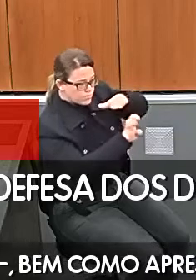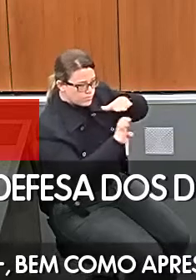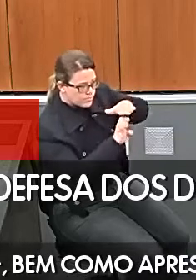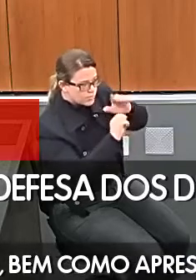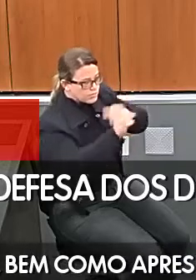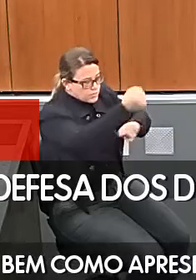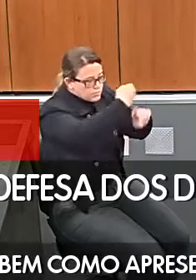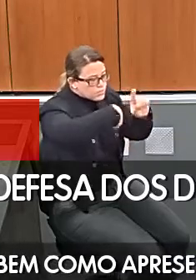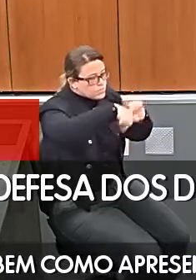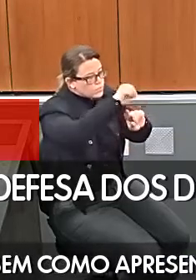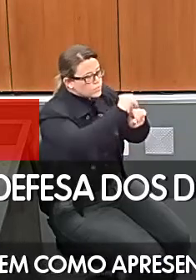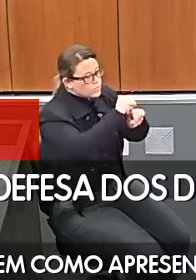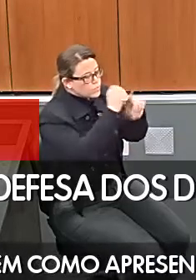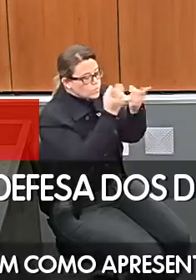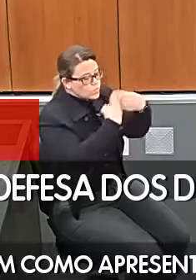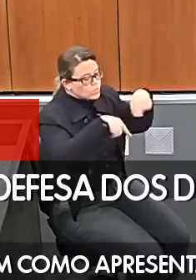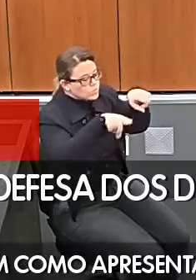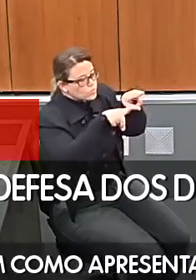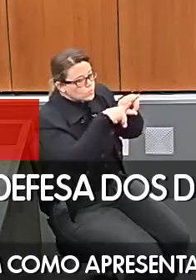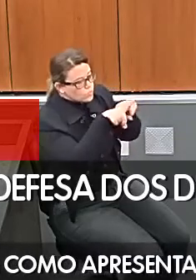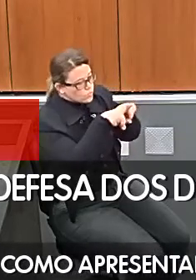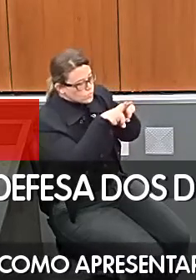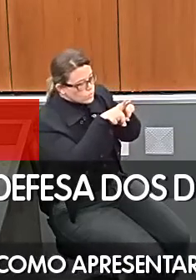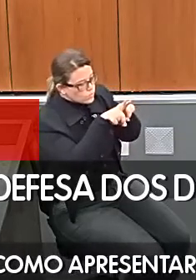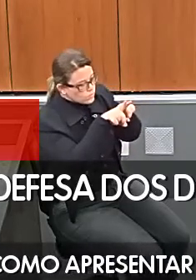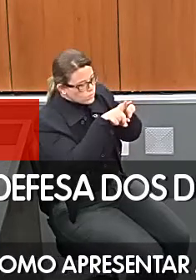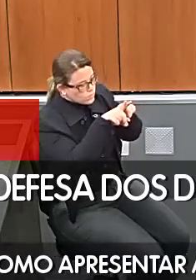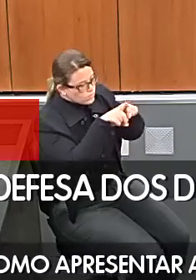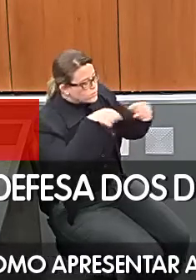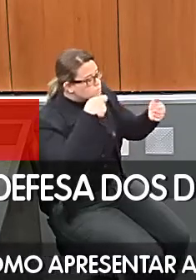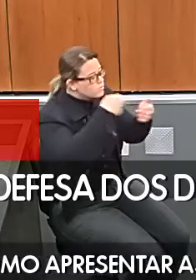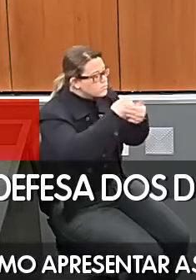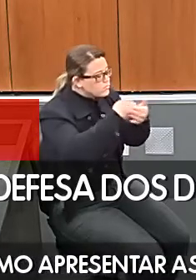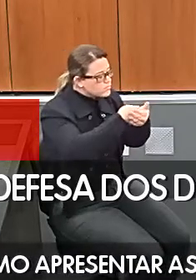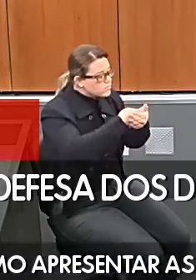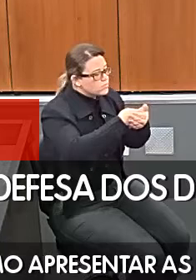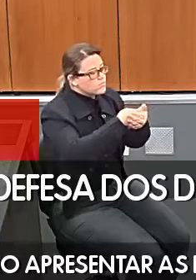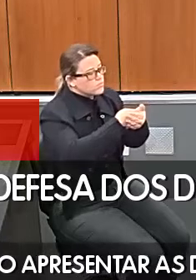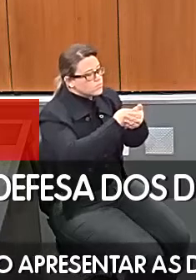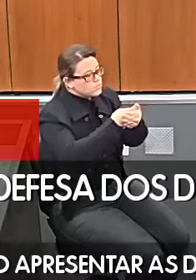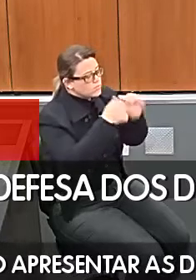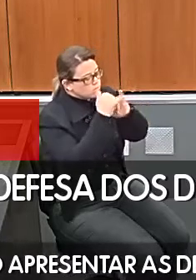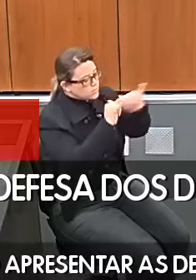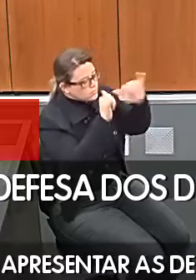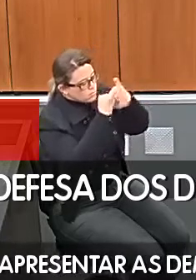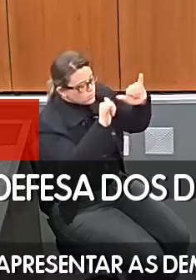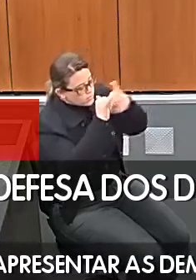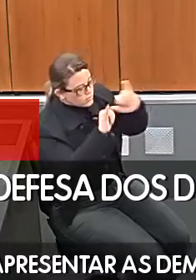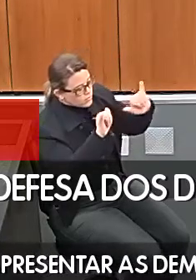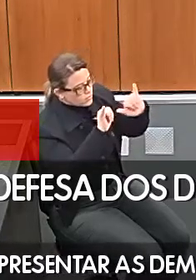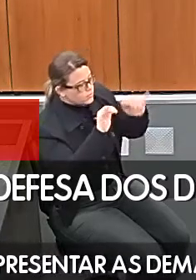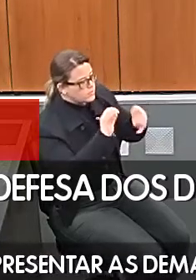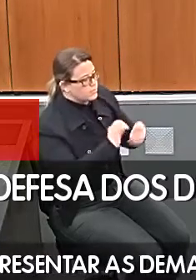possa, junto conosco, tomar as providências na sequência dessa